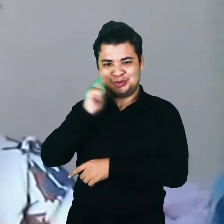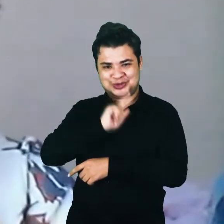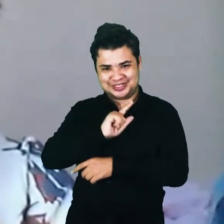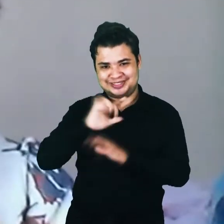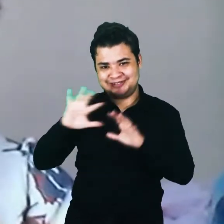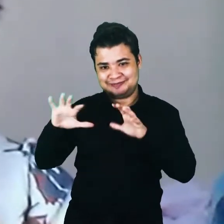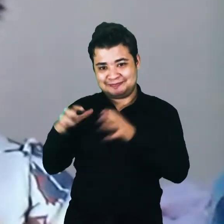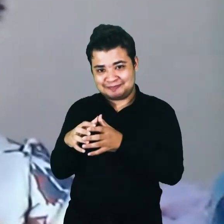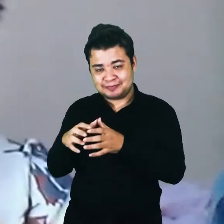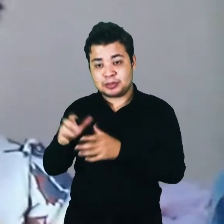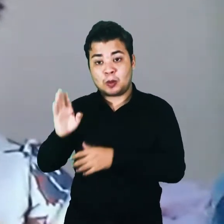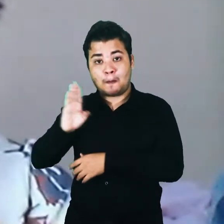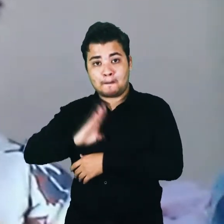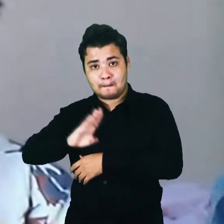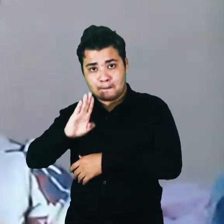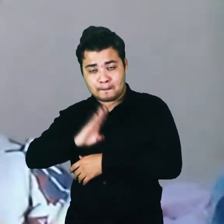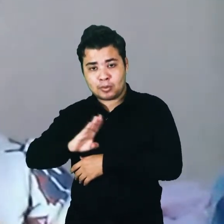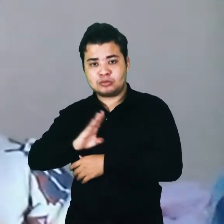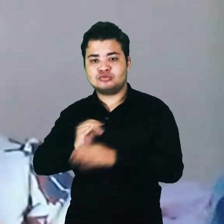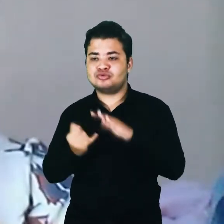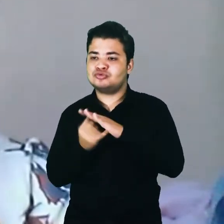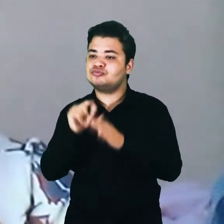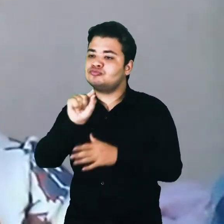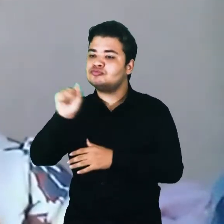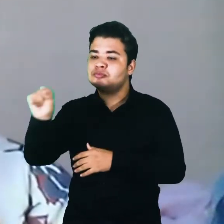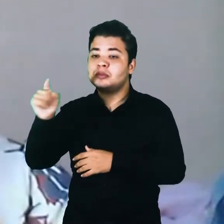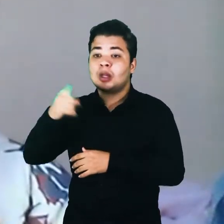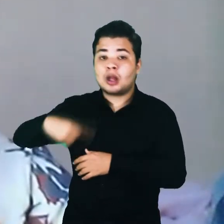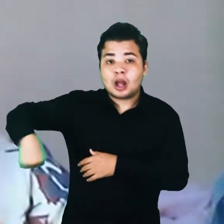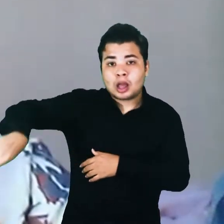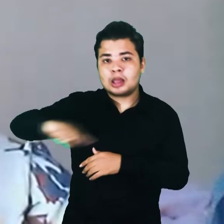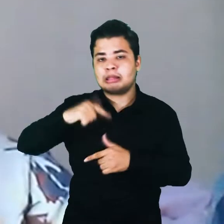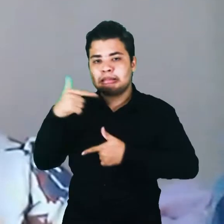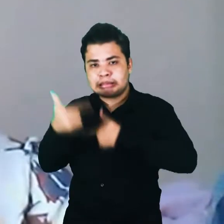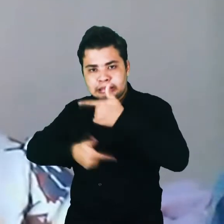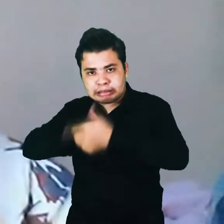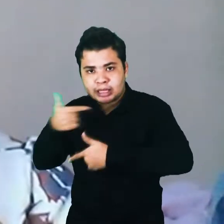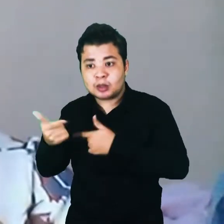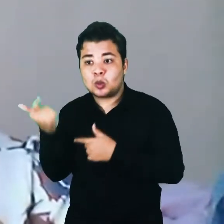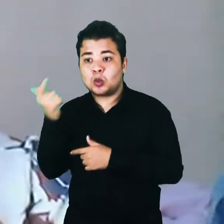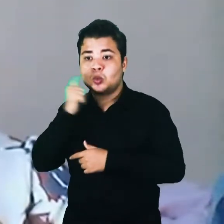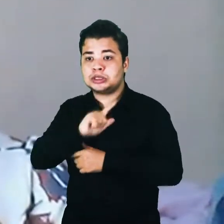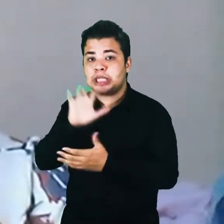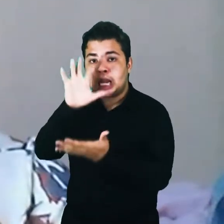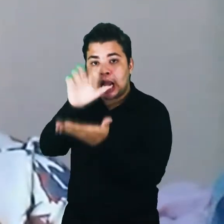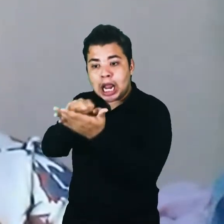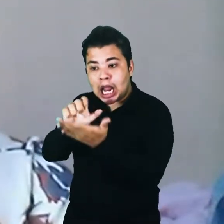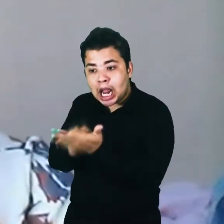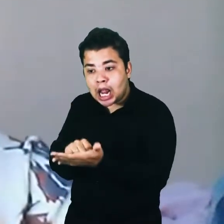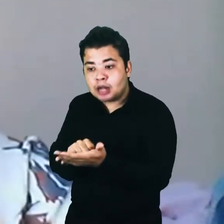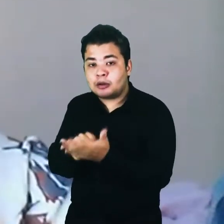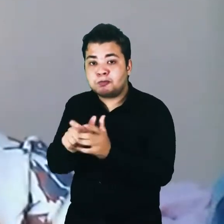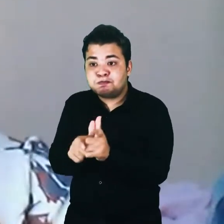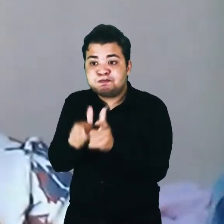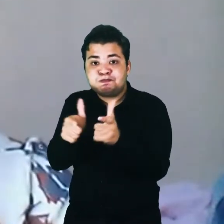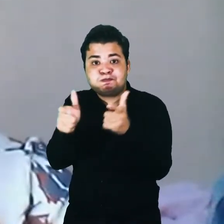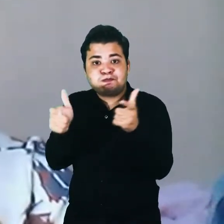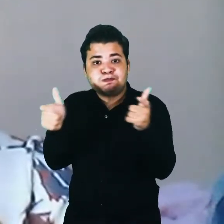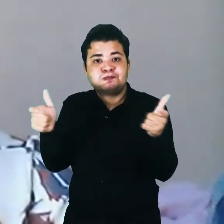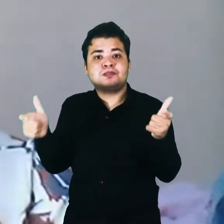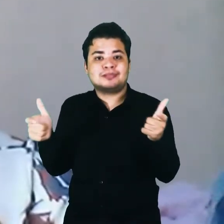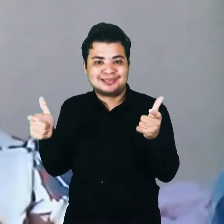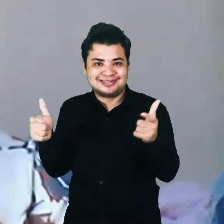conseguimos alocar em cada uma das instituições trabalham para que a gente amplie o número de registros